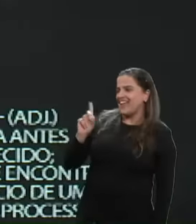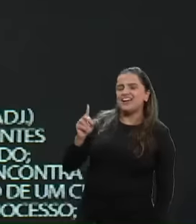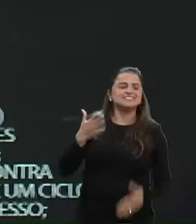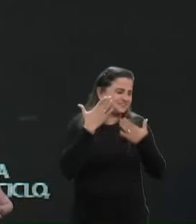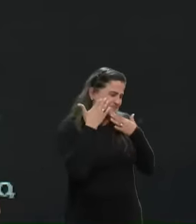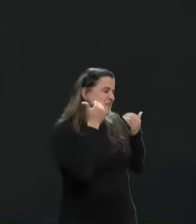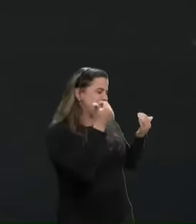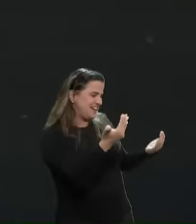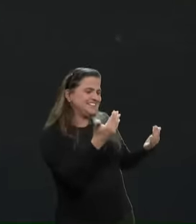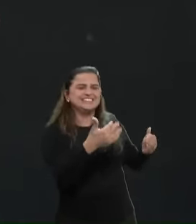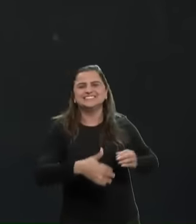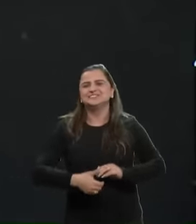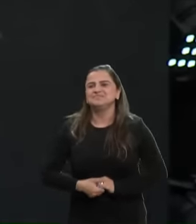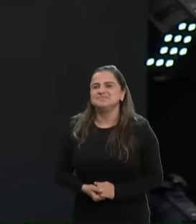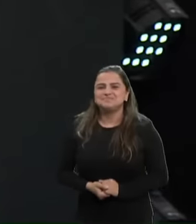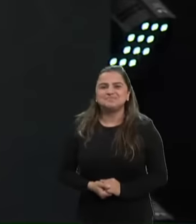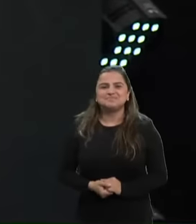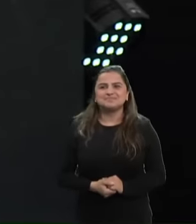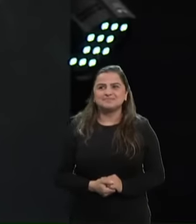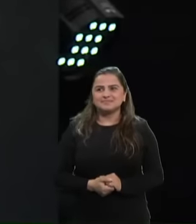Obrigado.